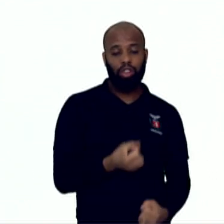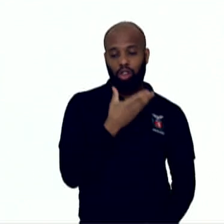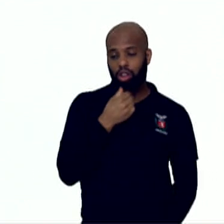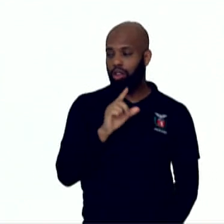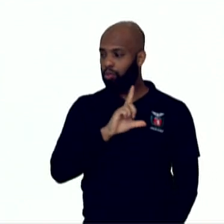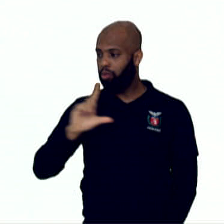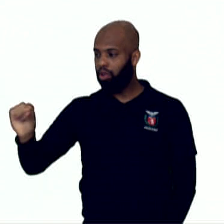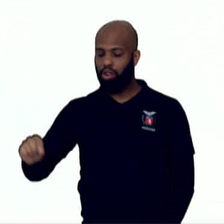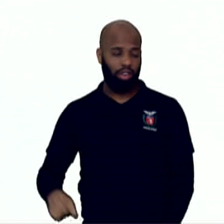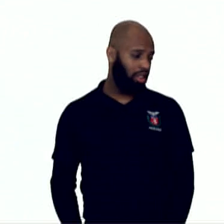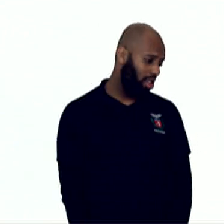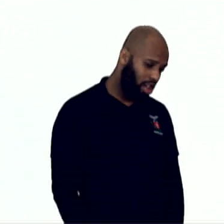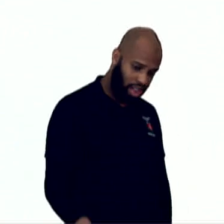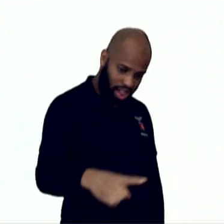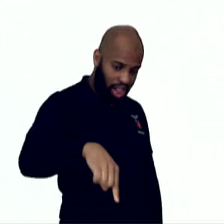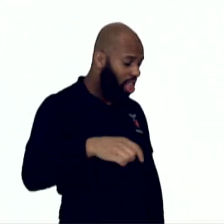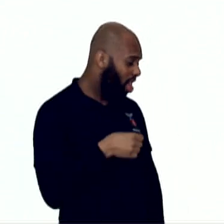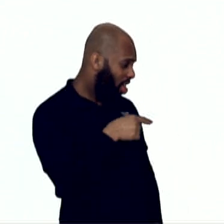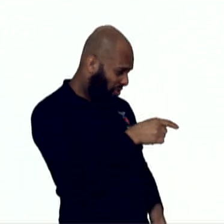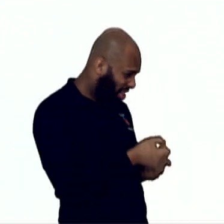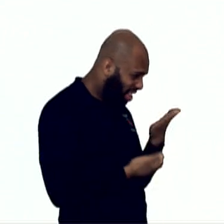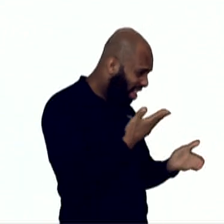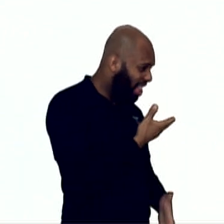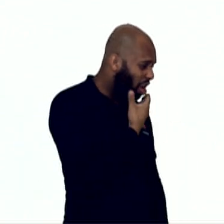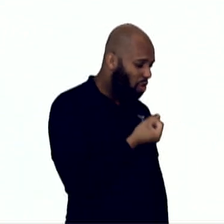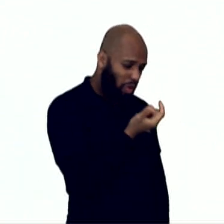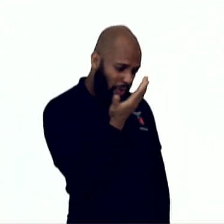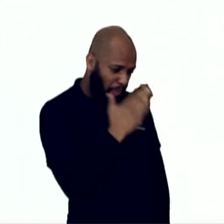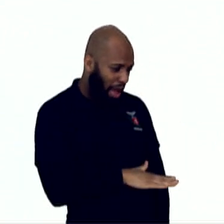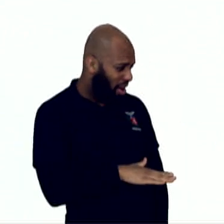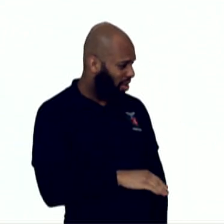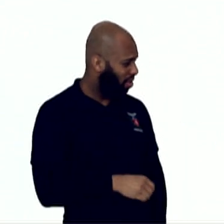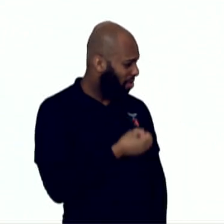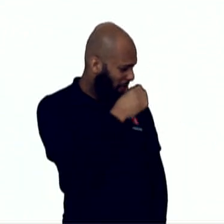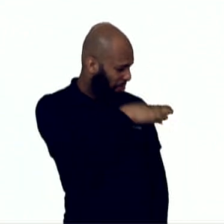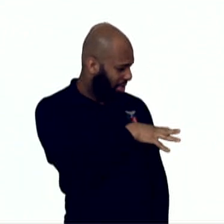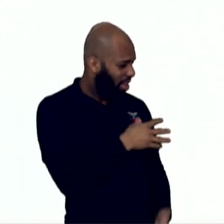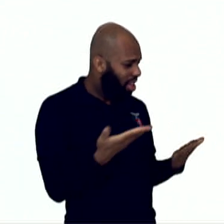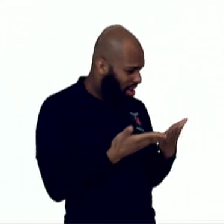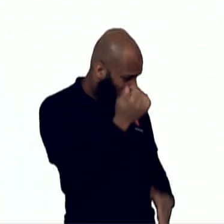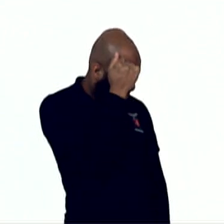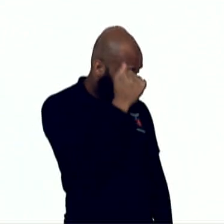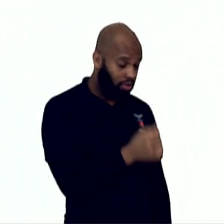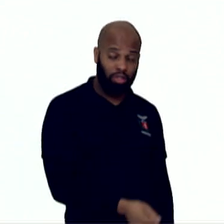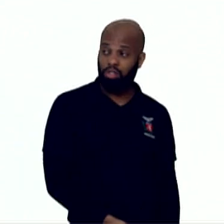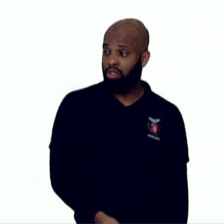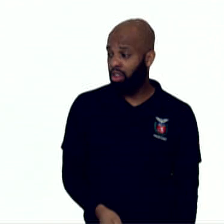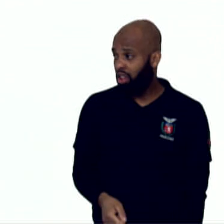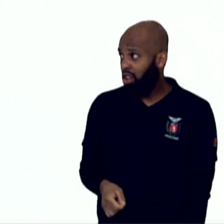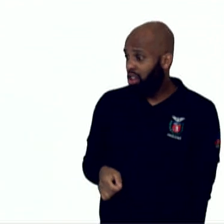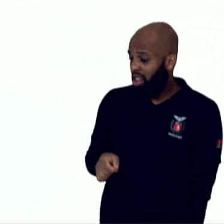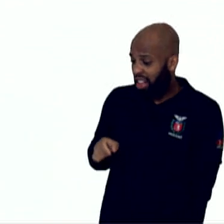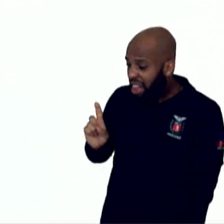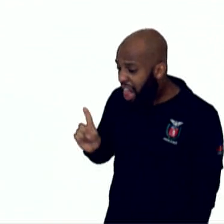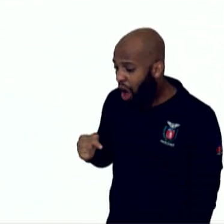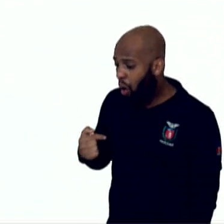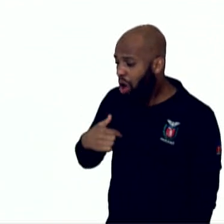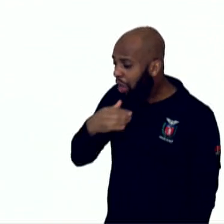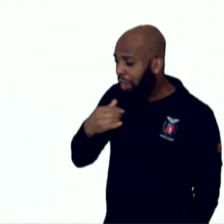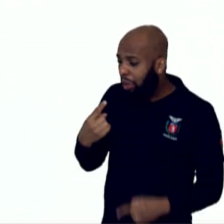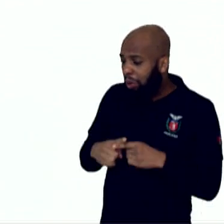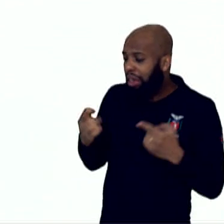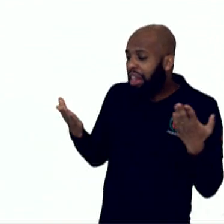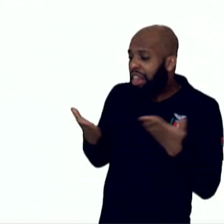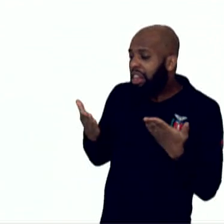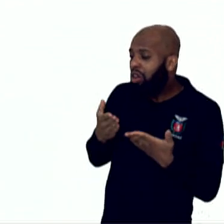mal? Agora está arrependido? Não, respondeu. Estou triste porque agora não posso tratá-lo